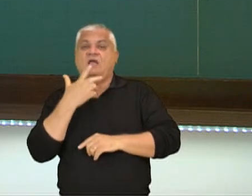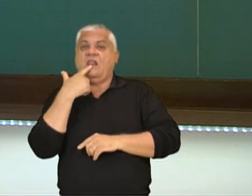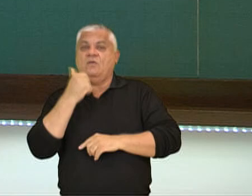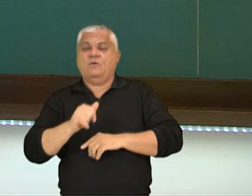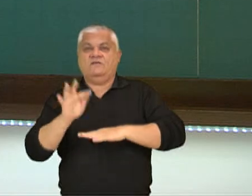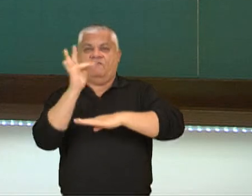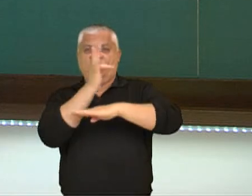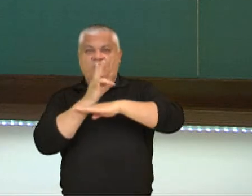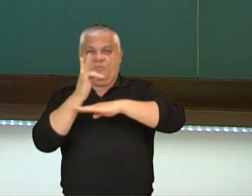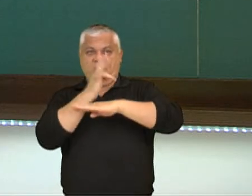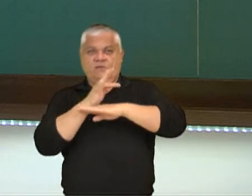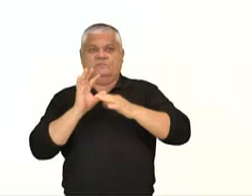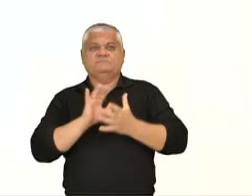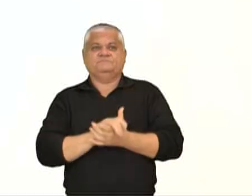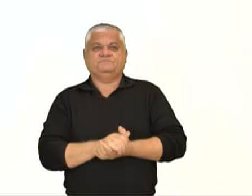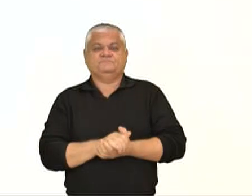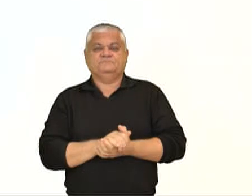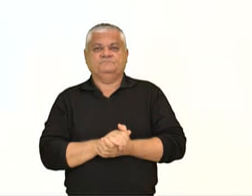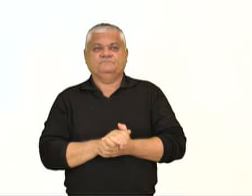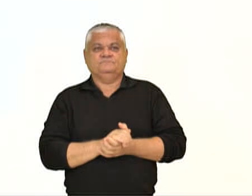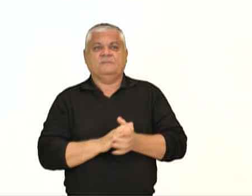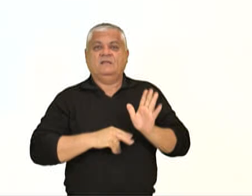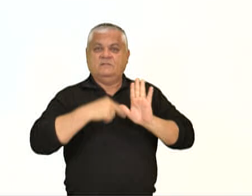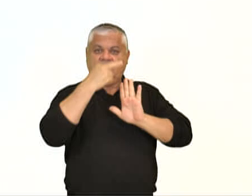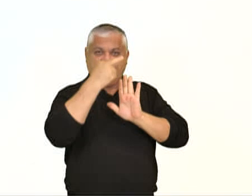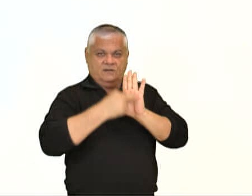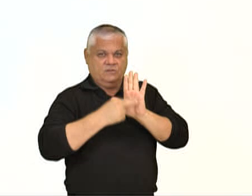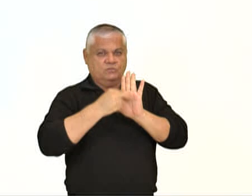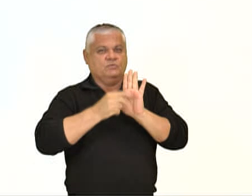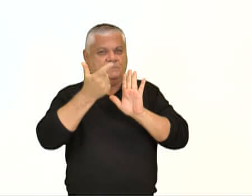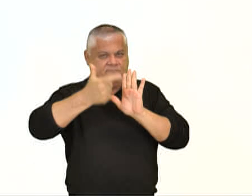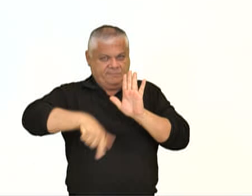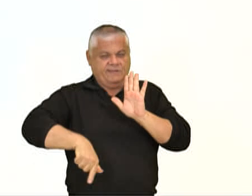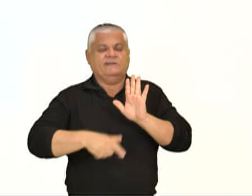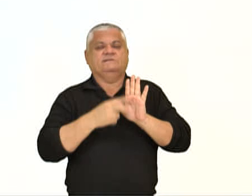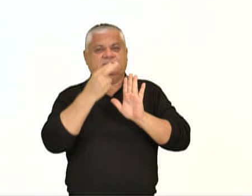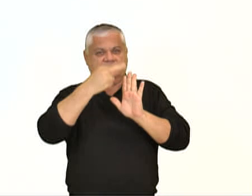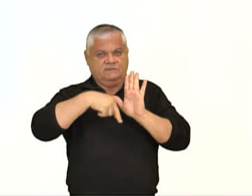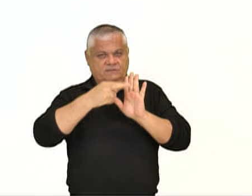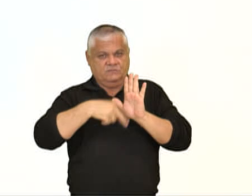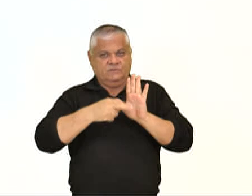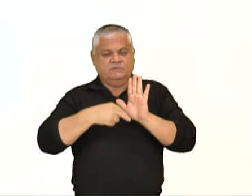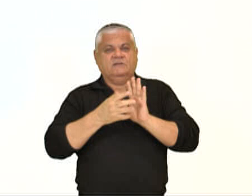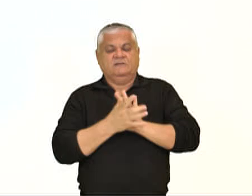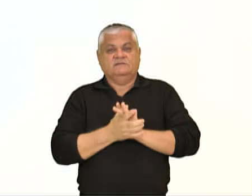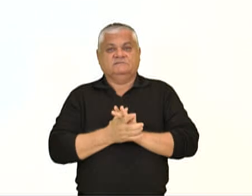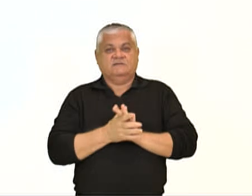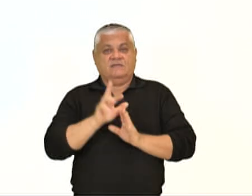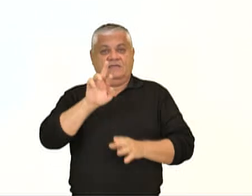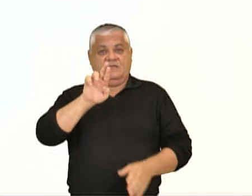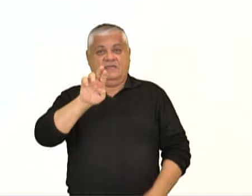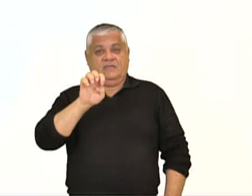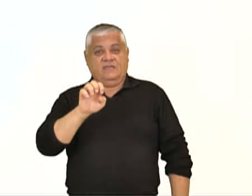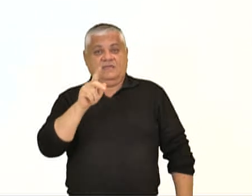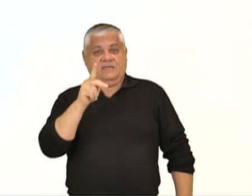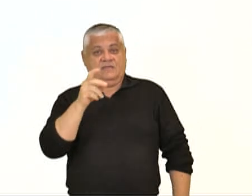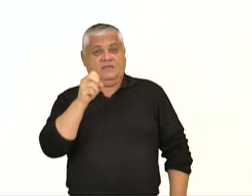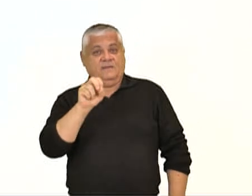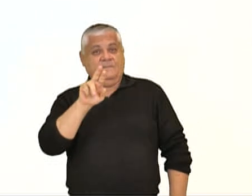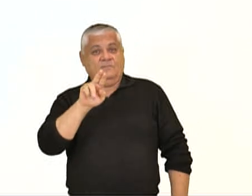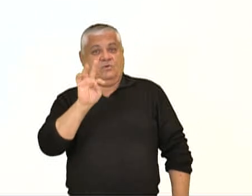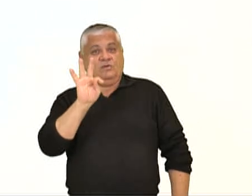objetiva. Vamos continuar aqui, então, lendo a nossa reportagem. Observem